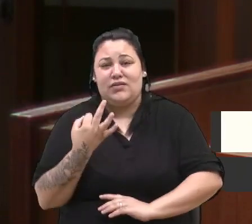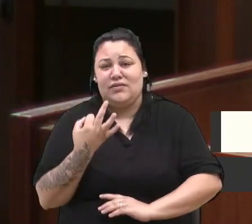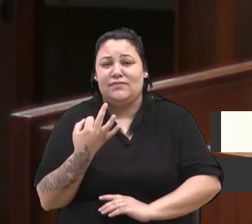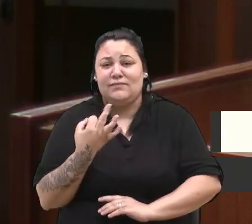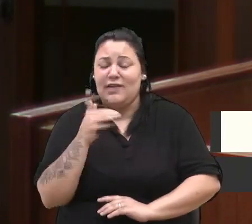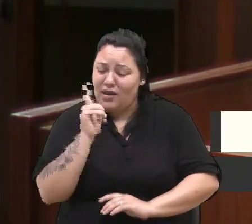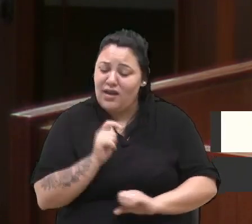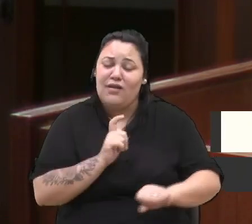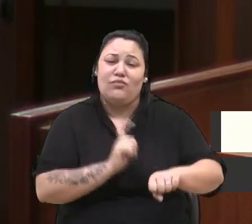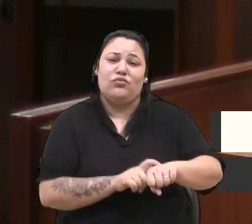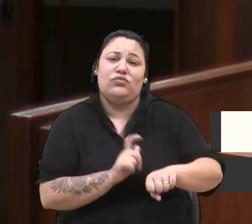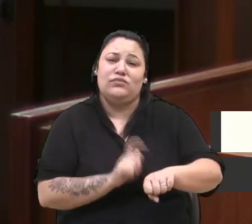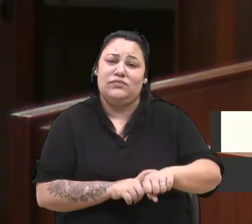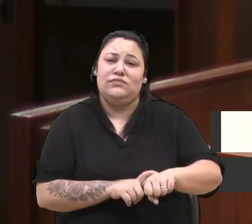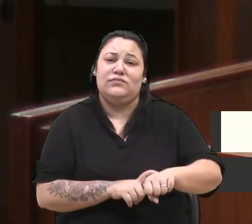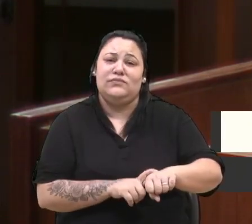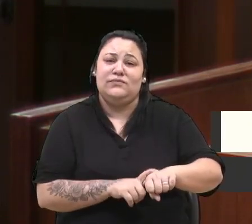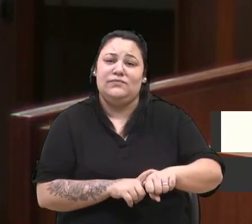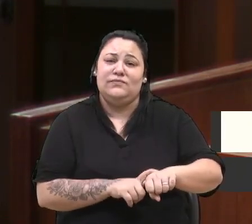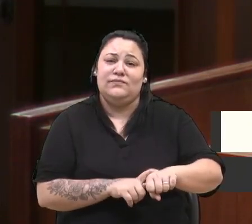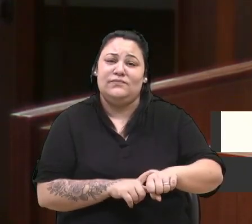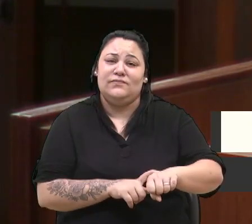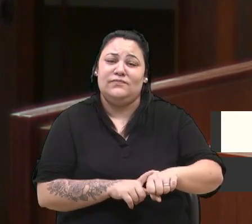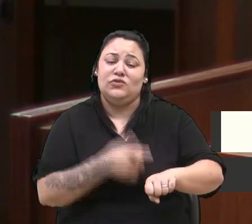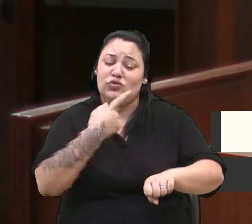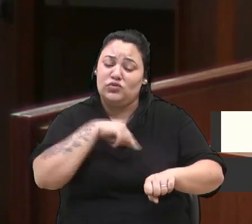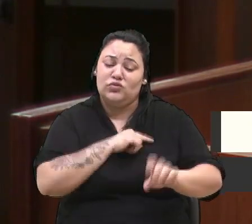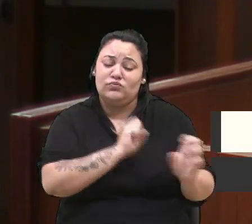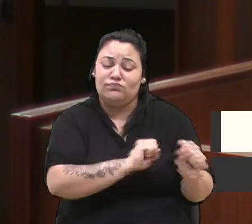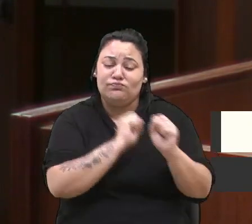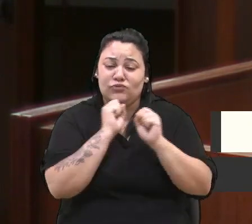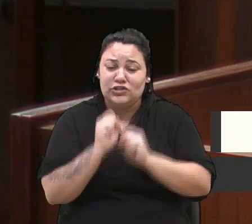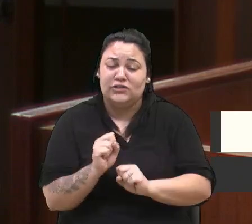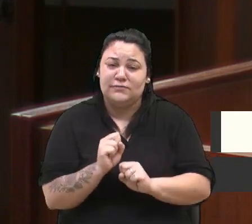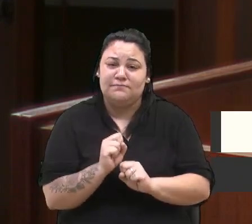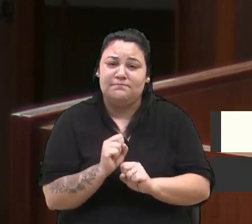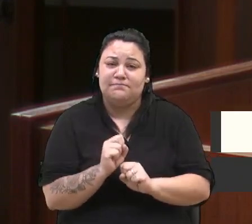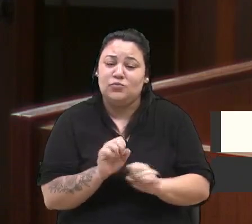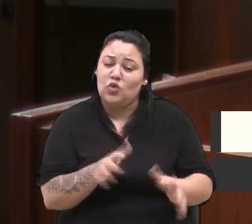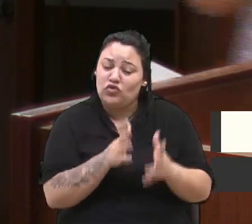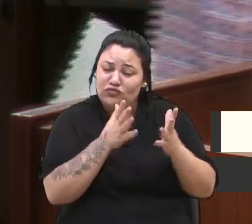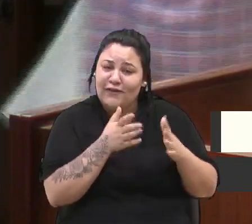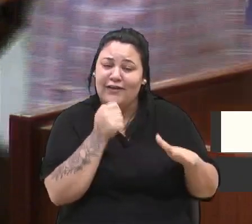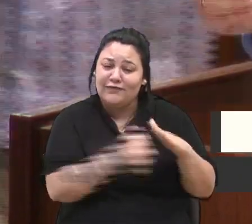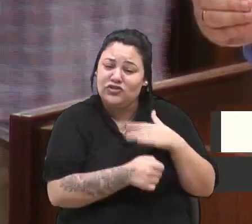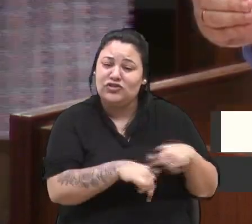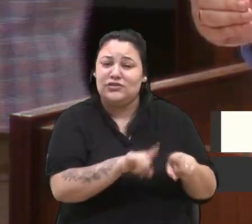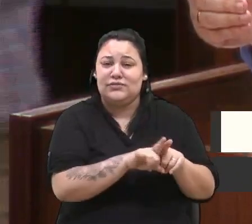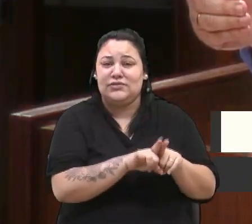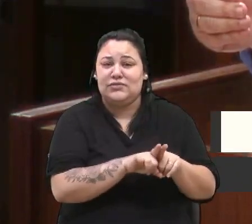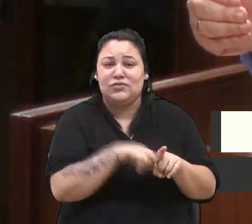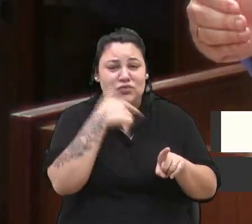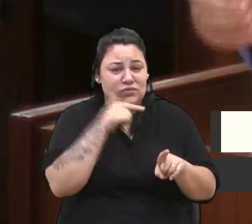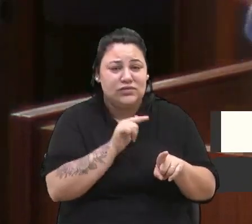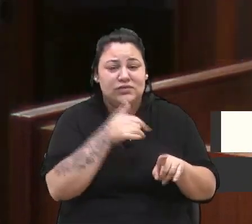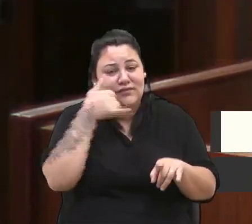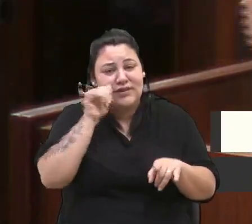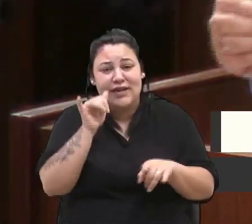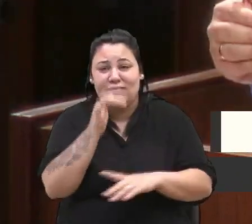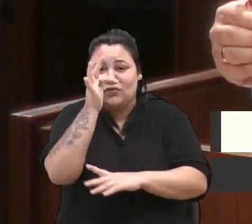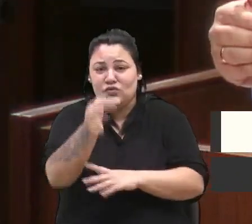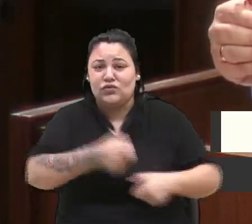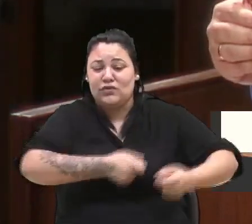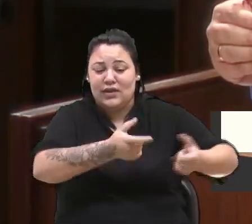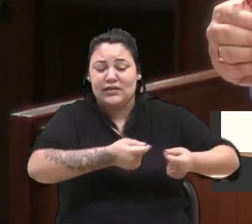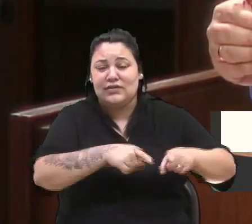momento de a gente, sim, poder investir, né, para poder aí economizar. Porque nunca